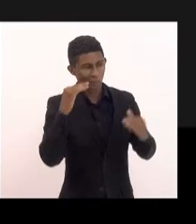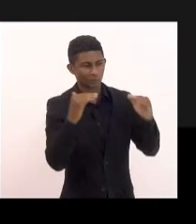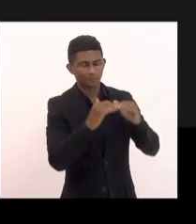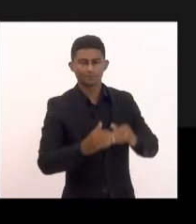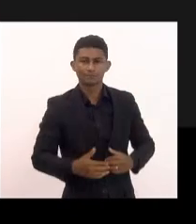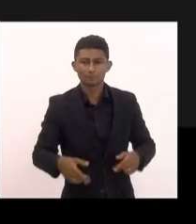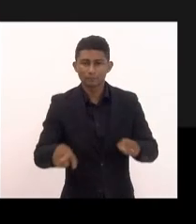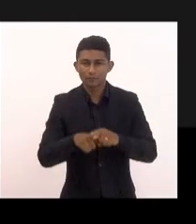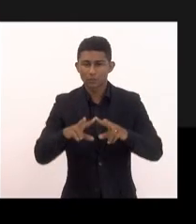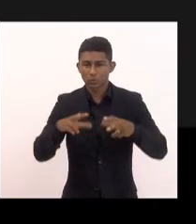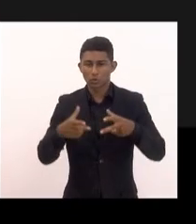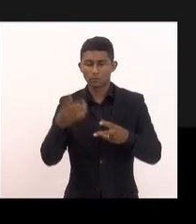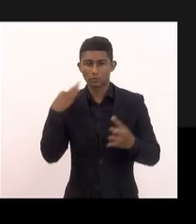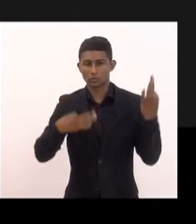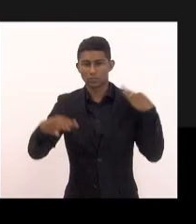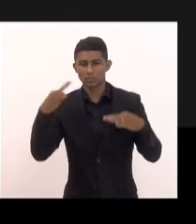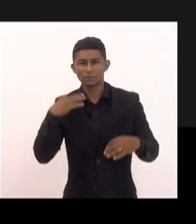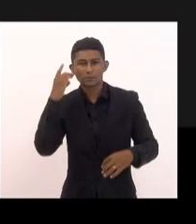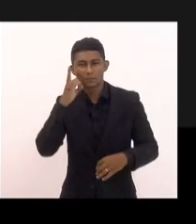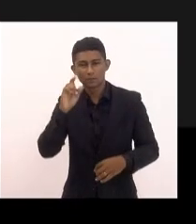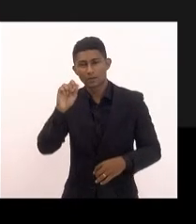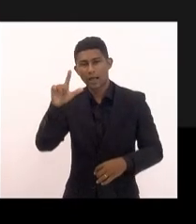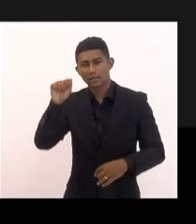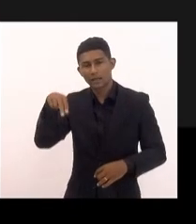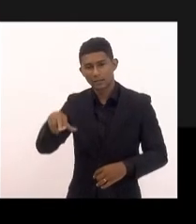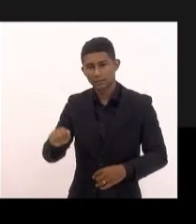Pela Comissão de Turismo, deputada Alana Passos.